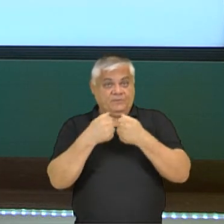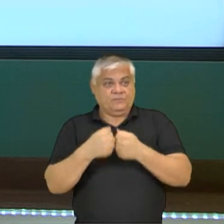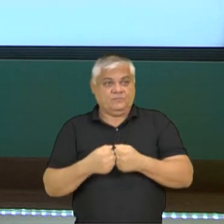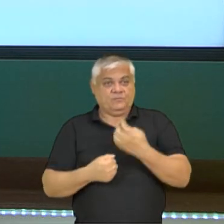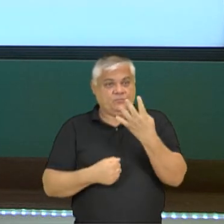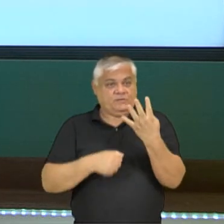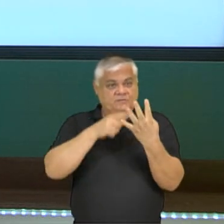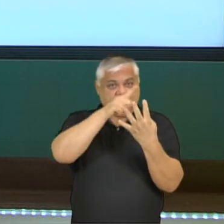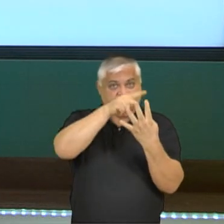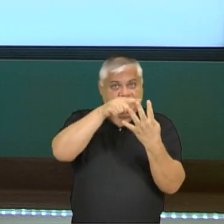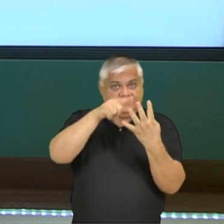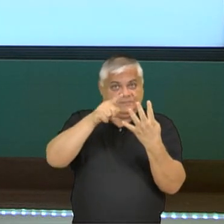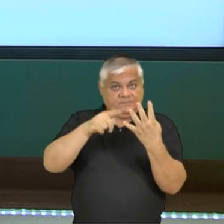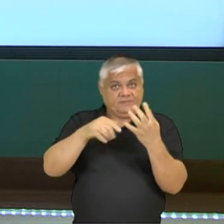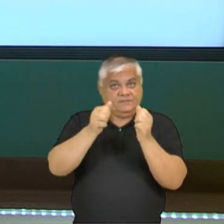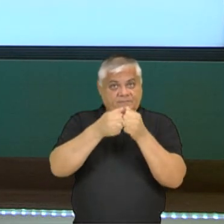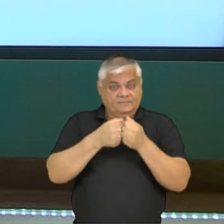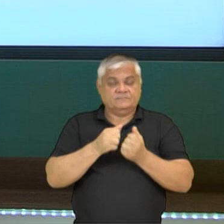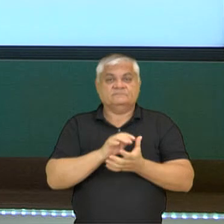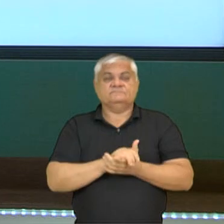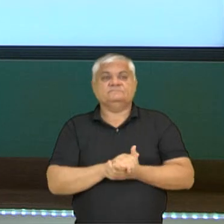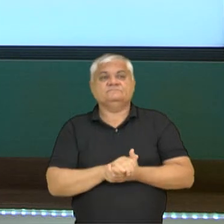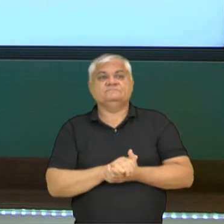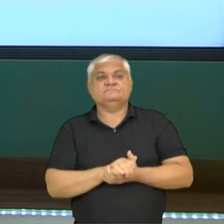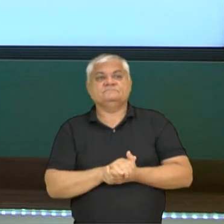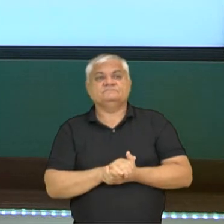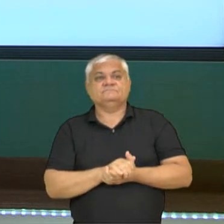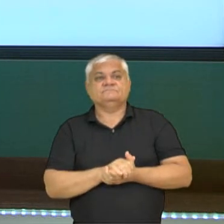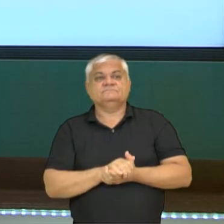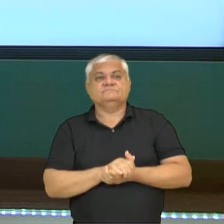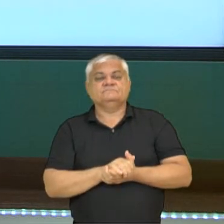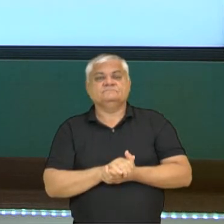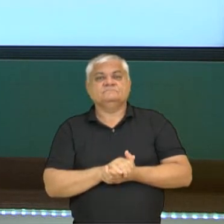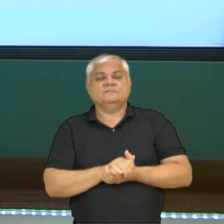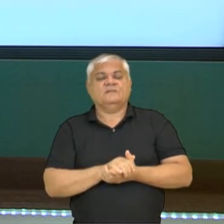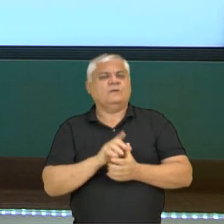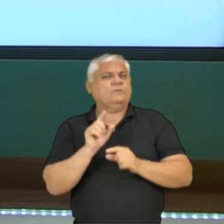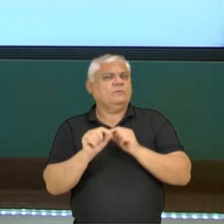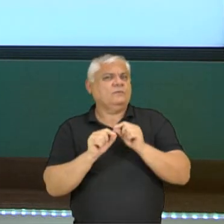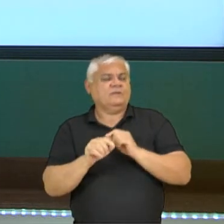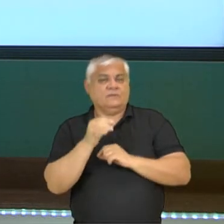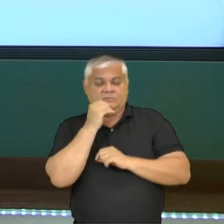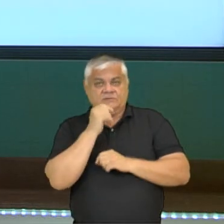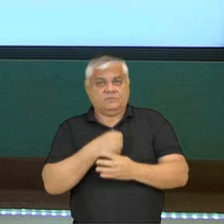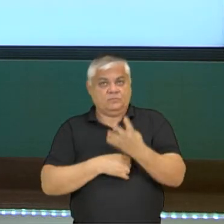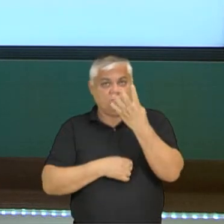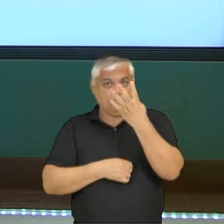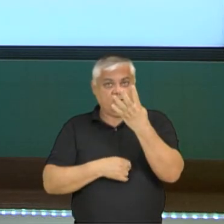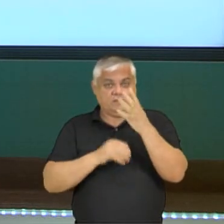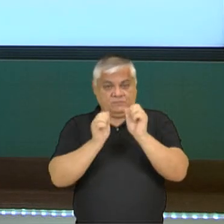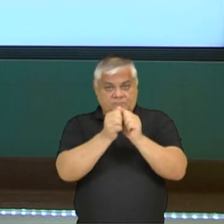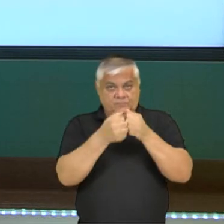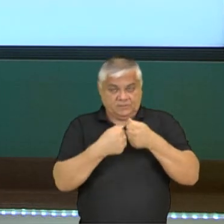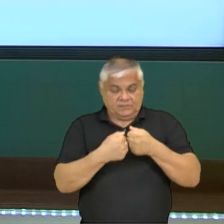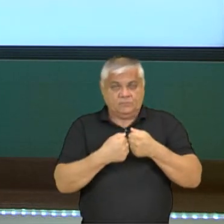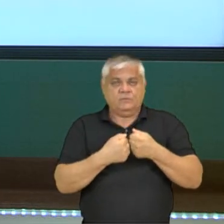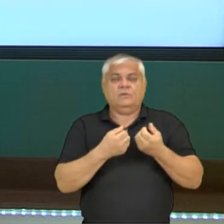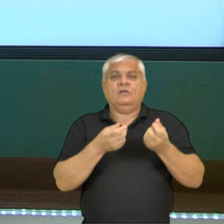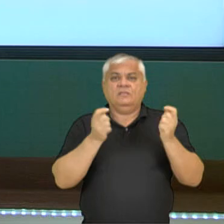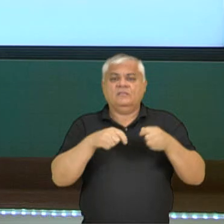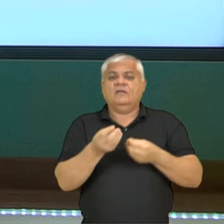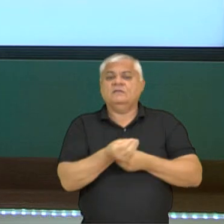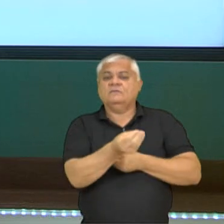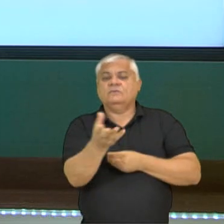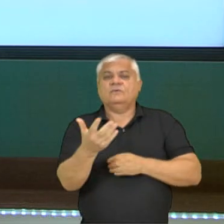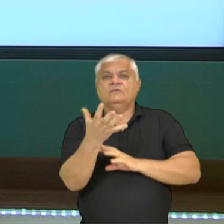nesses quatro inteiros, ok? Então, significa que esses 4 pães, eles servem